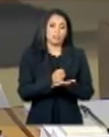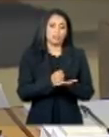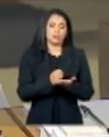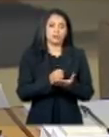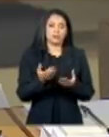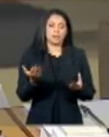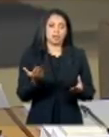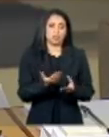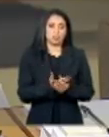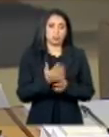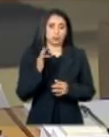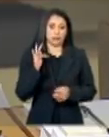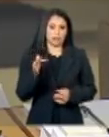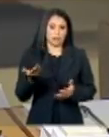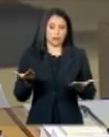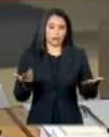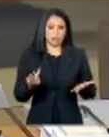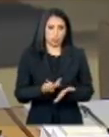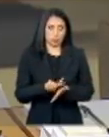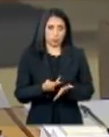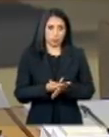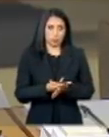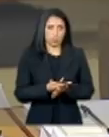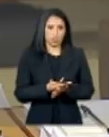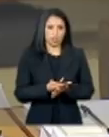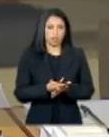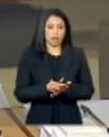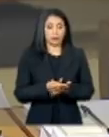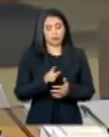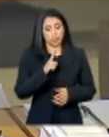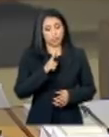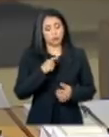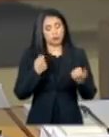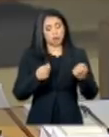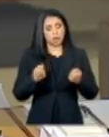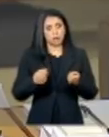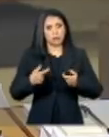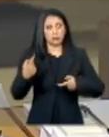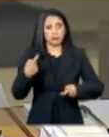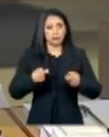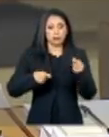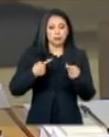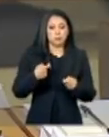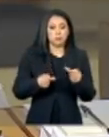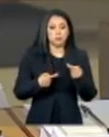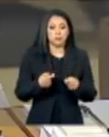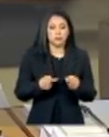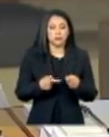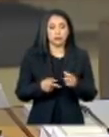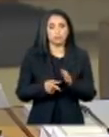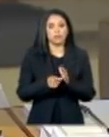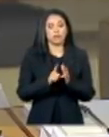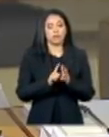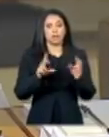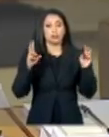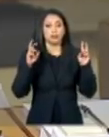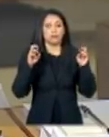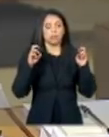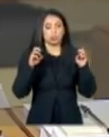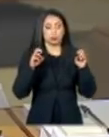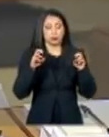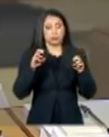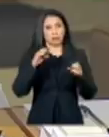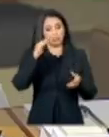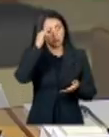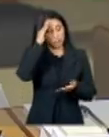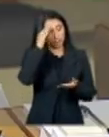pressupõe debate decisão prévios quanto ao tema constitucional quanto a